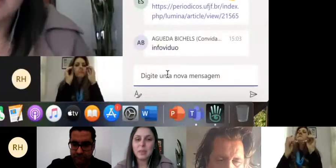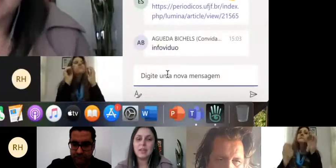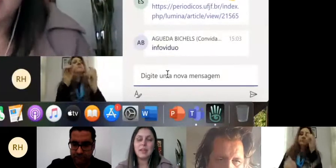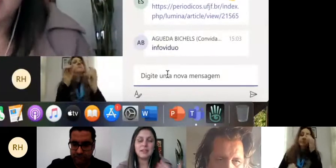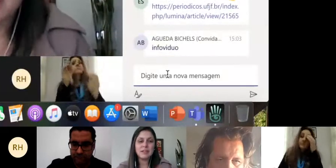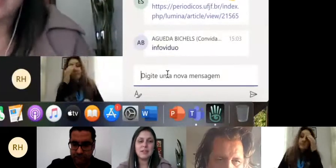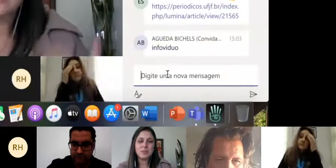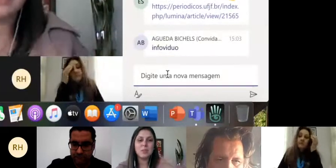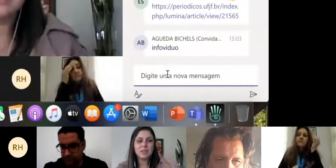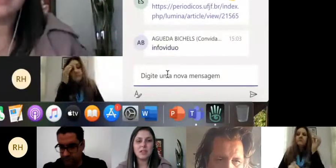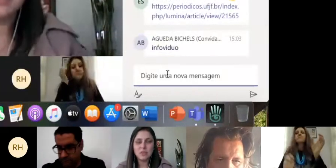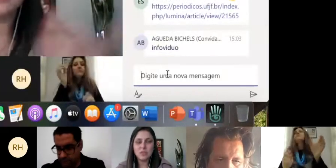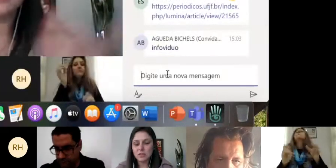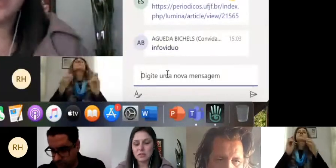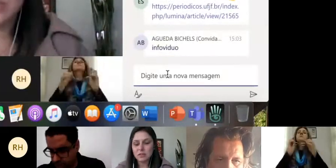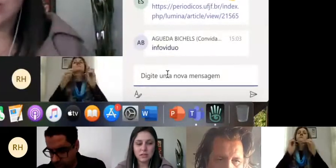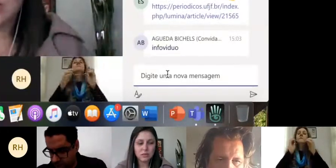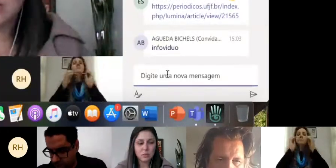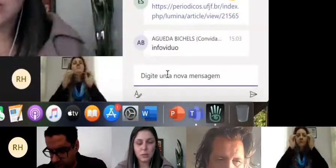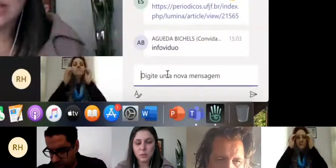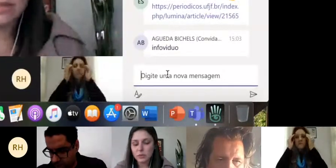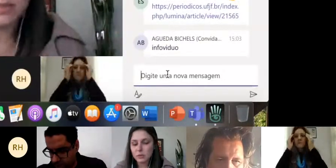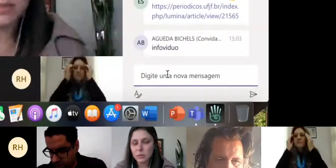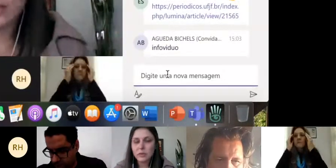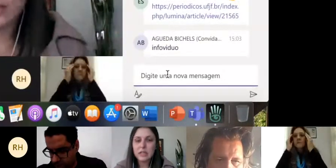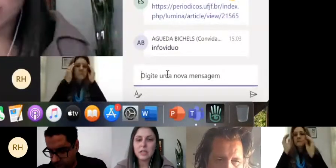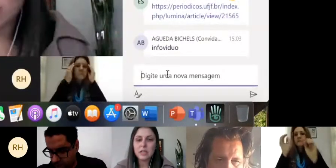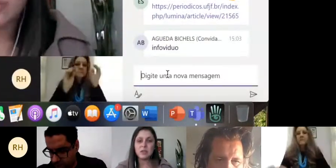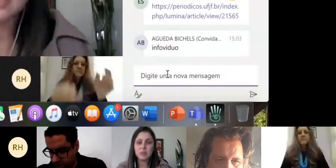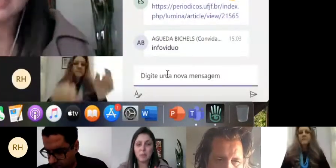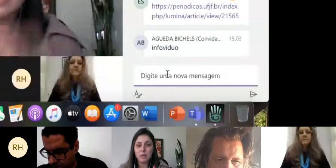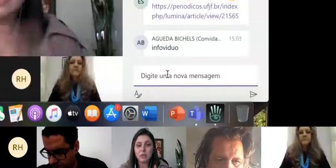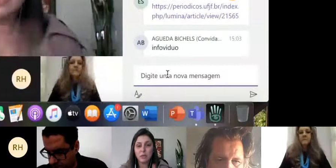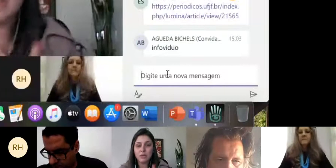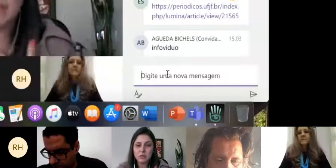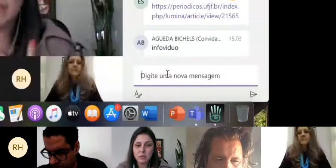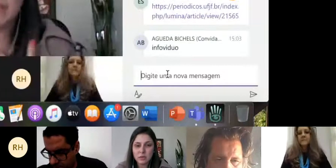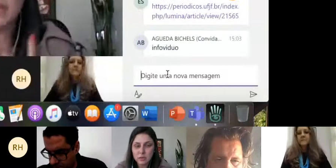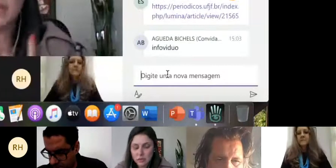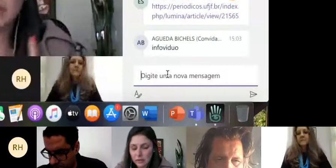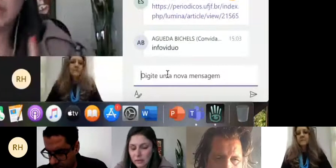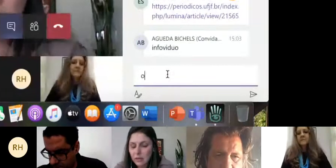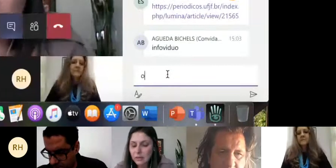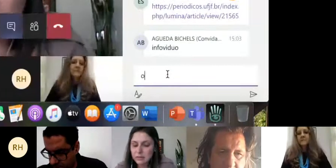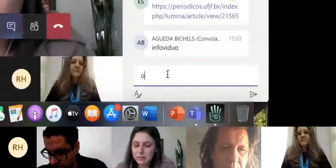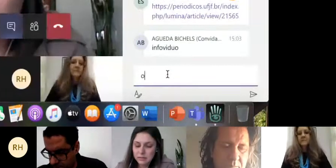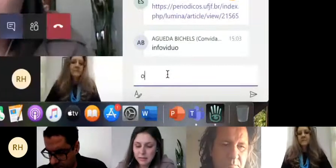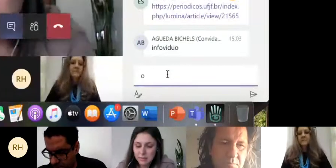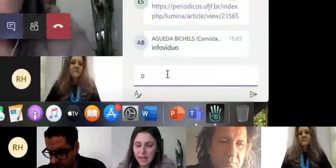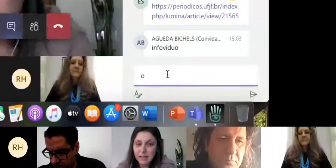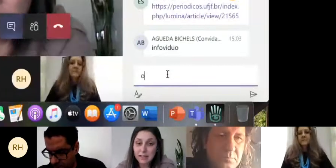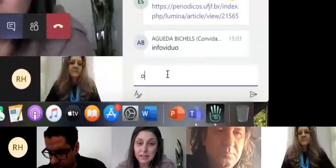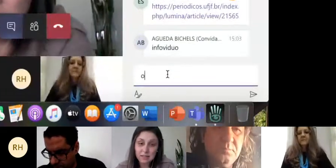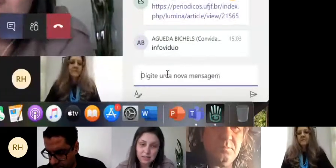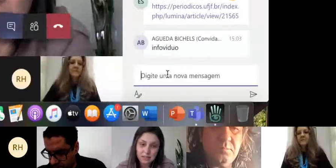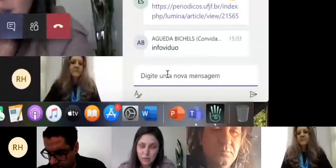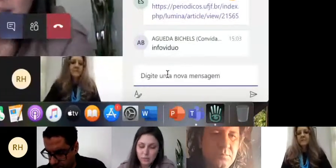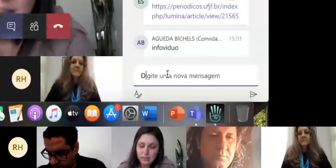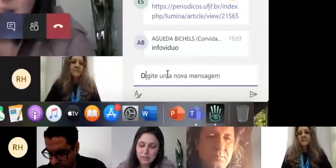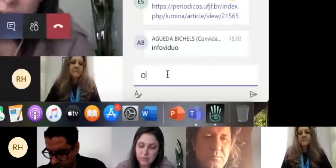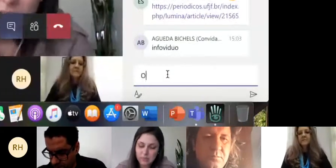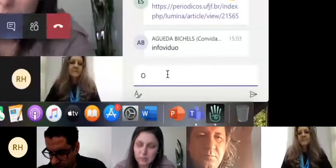construir, então, também entre os conceitos trazidos pelo professor Di Felice e também o que eu venho estudando, né, na minha área.